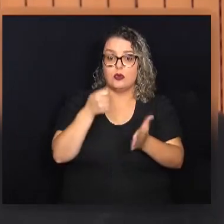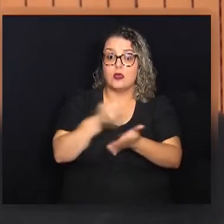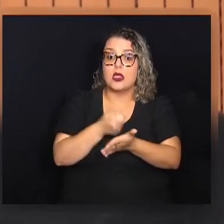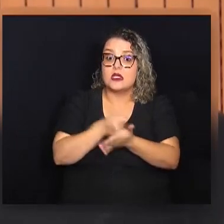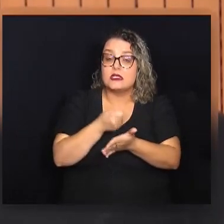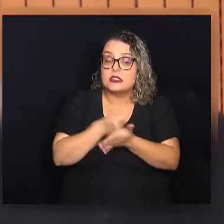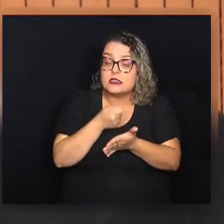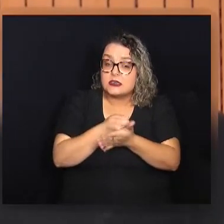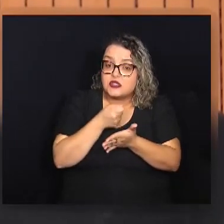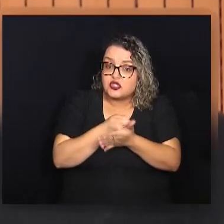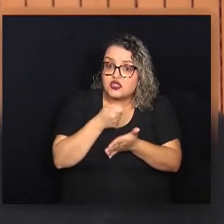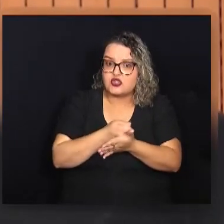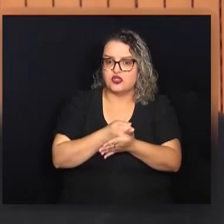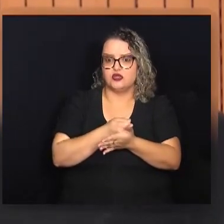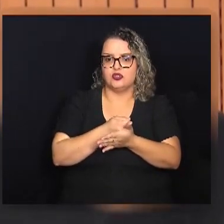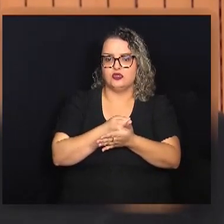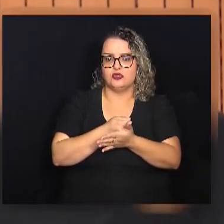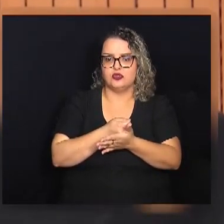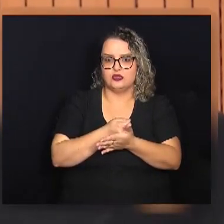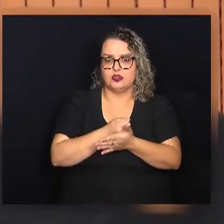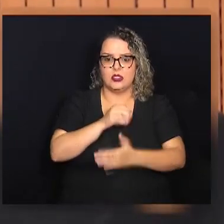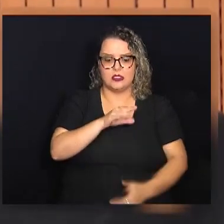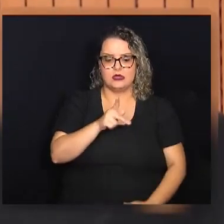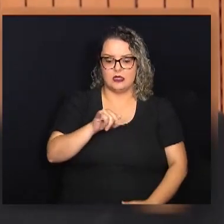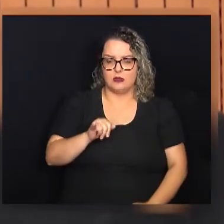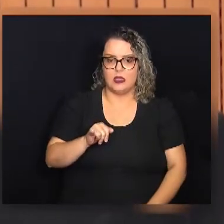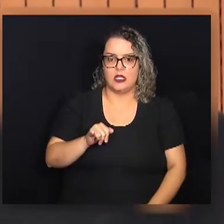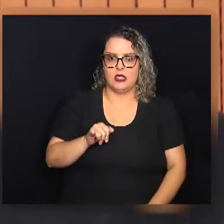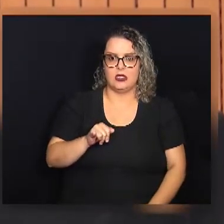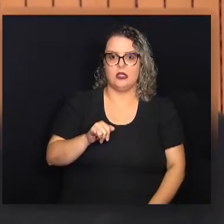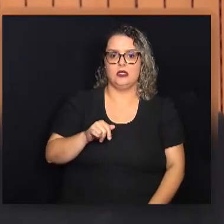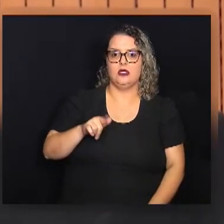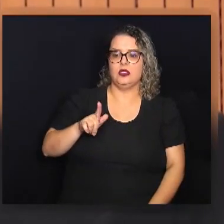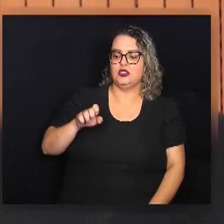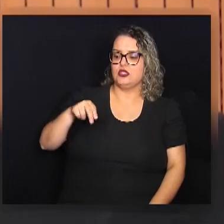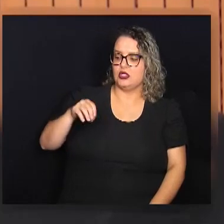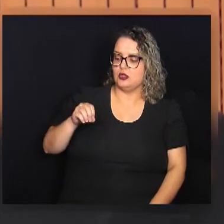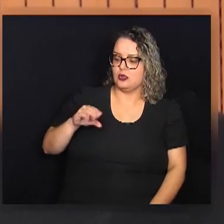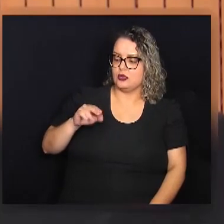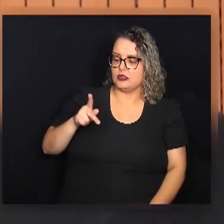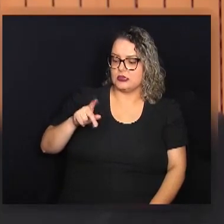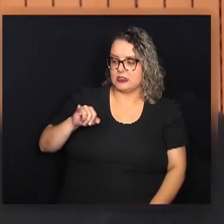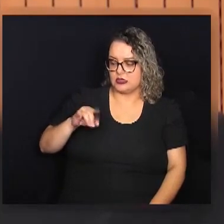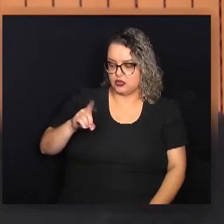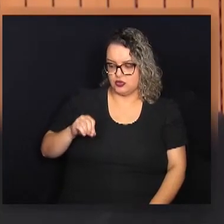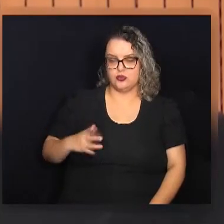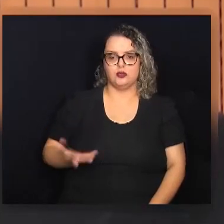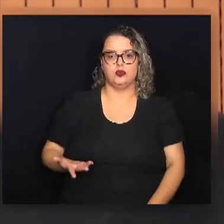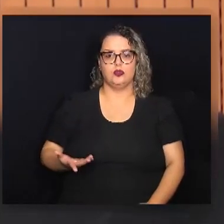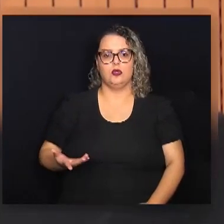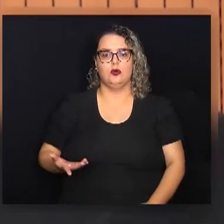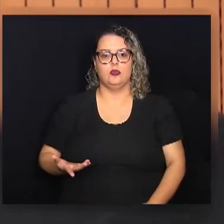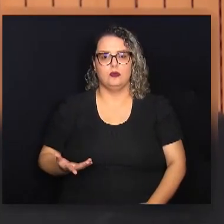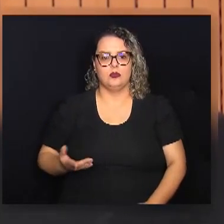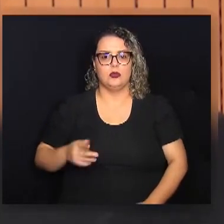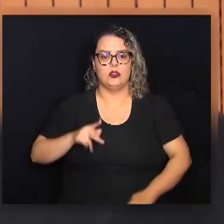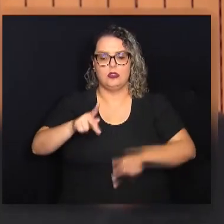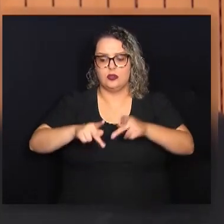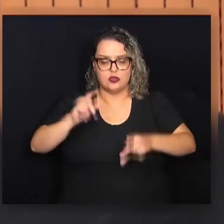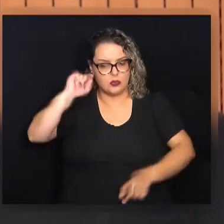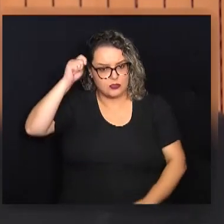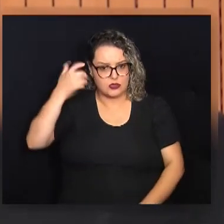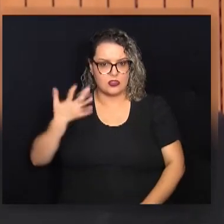exigindo a CPI do genocídio dos povos tradicionais de matriz africana. E sala de aula é o espaço da revolução por excelência.